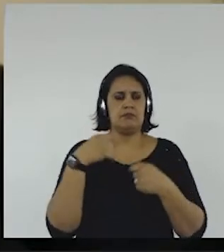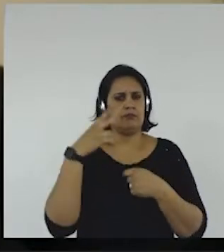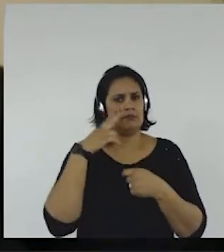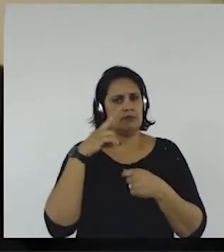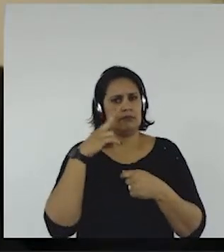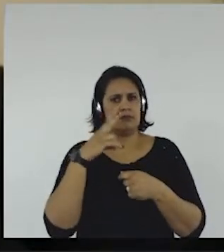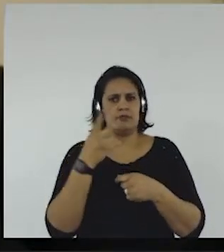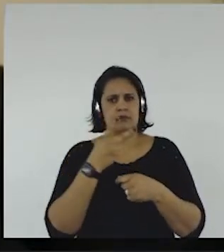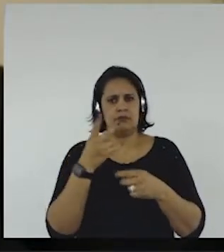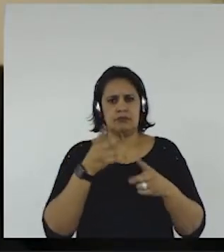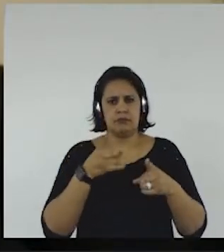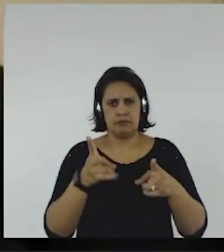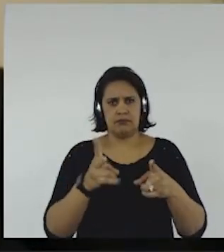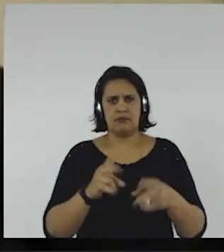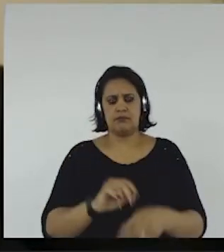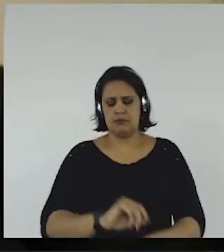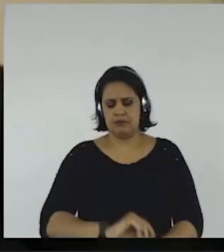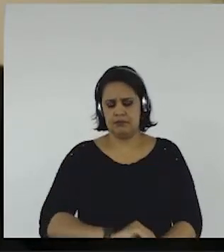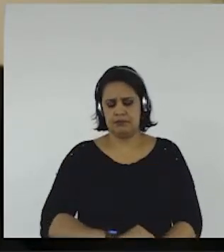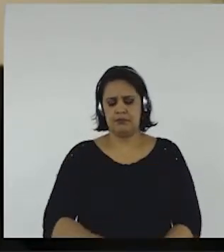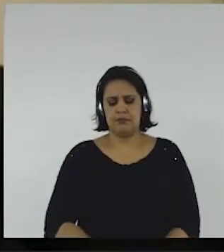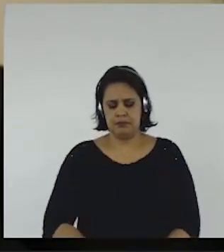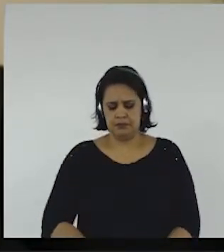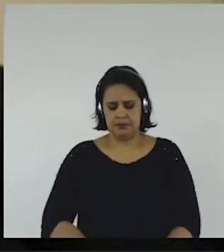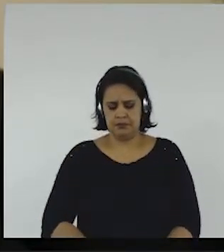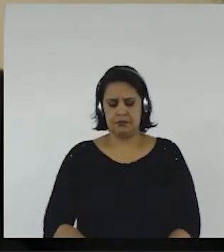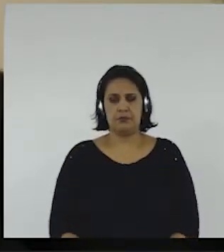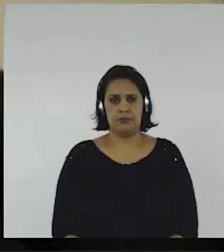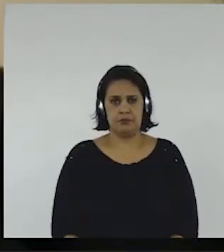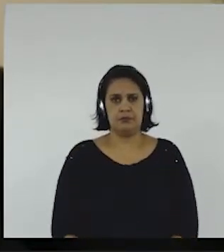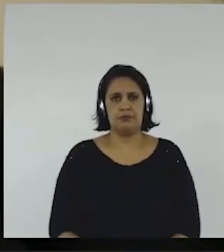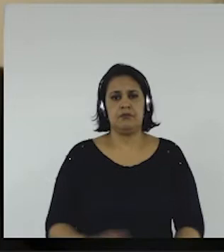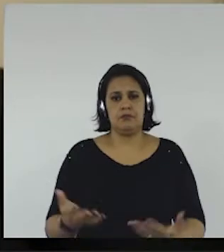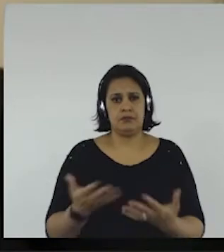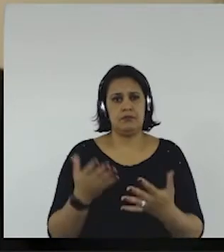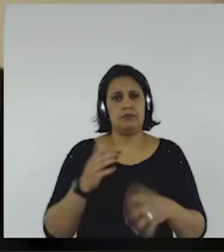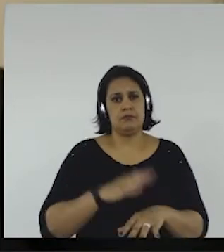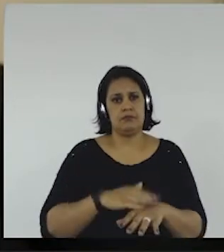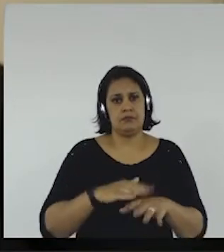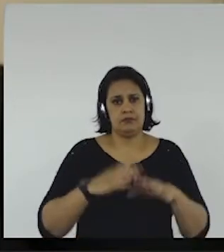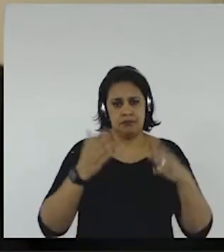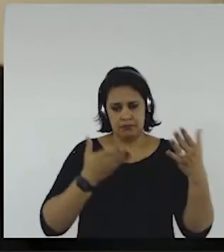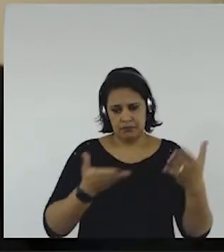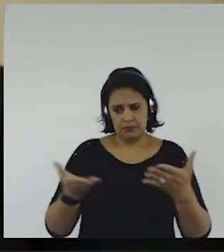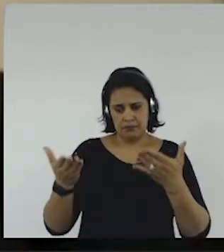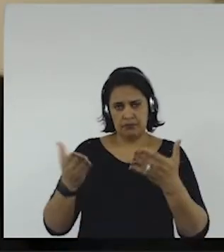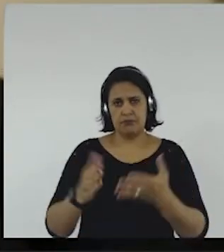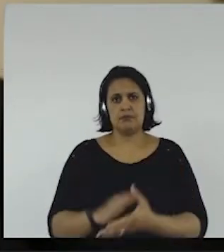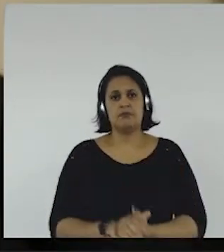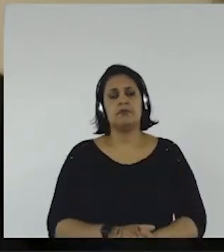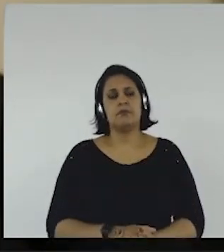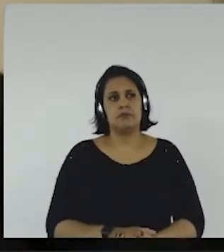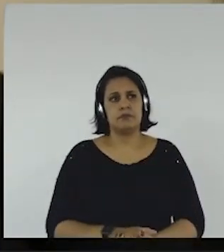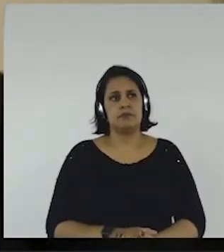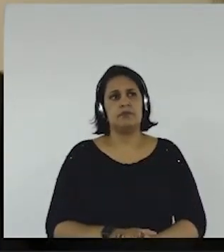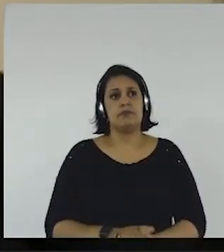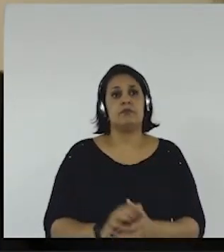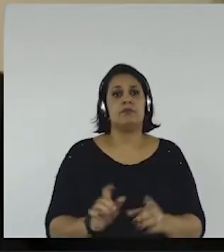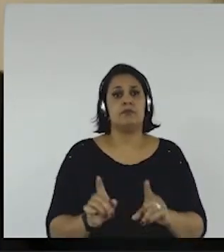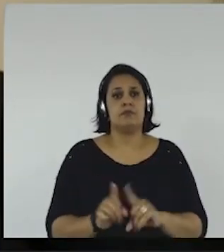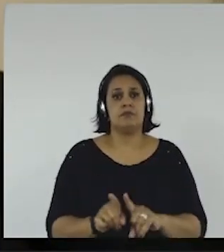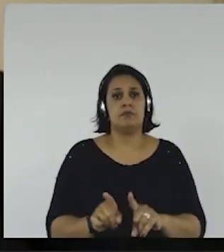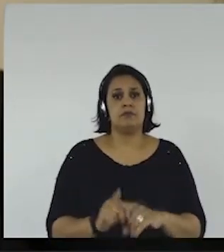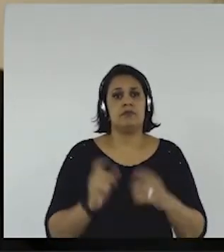evento marcadamente dedicado à personalidade do mundo jurídico. Queria fazer também